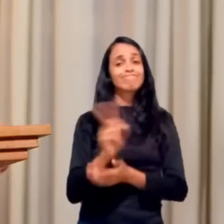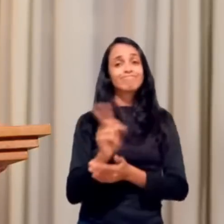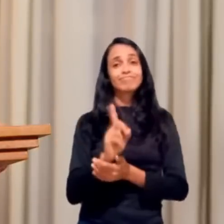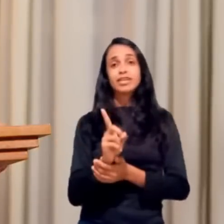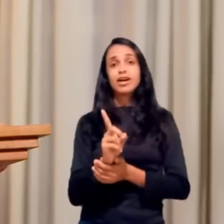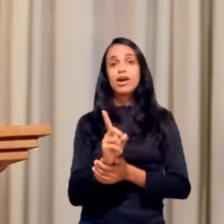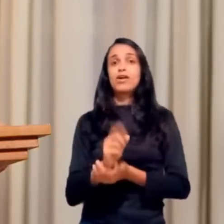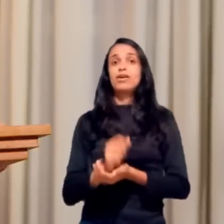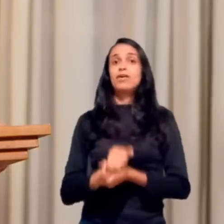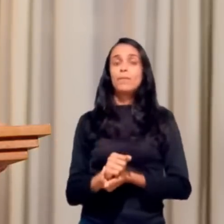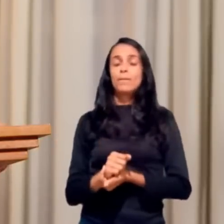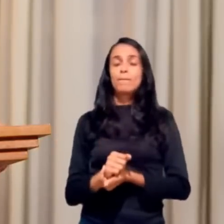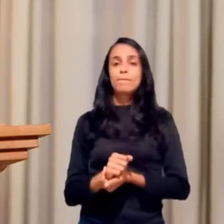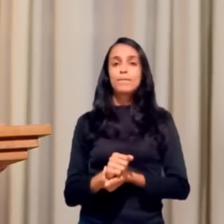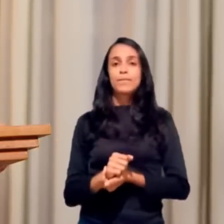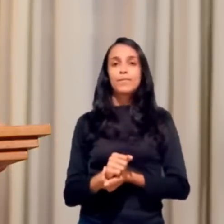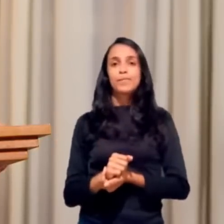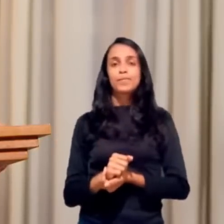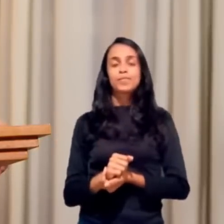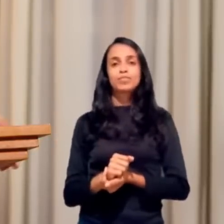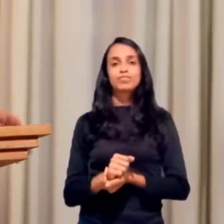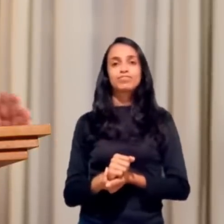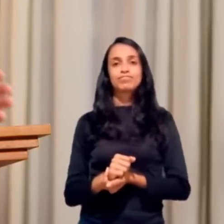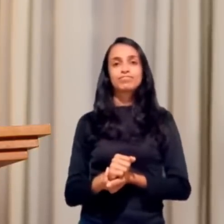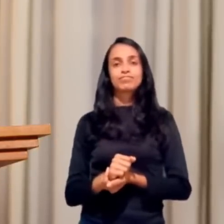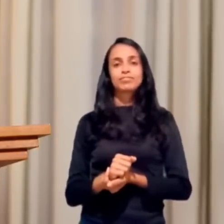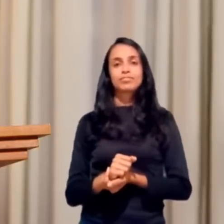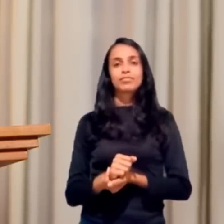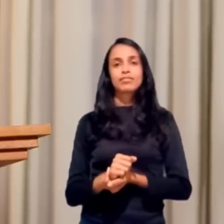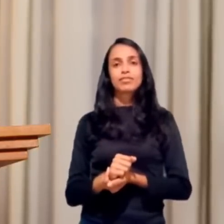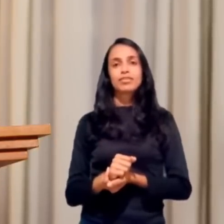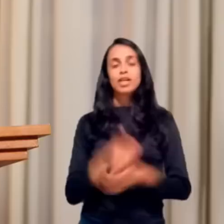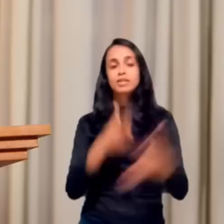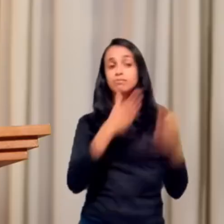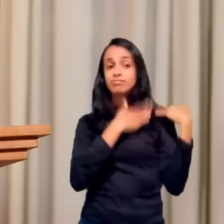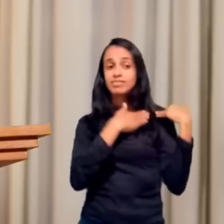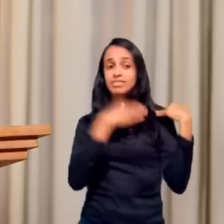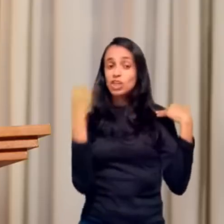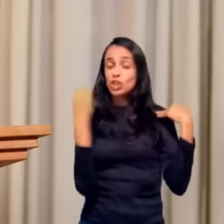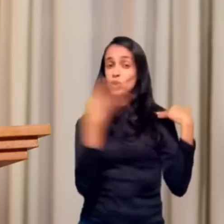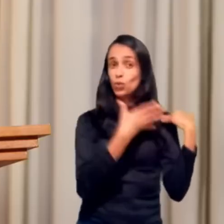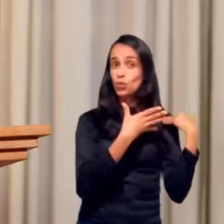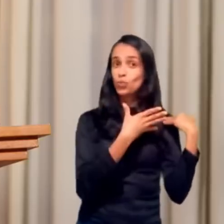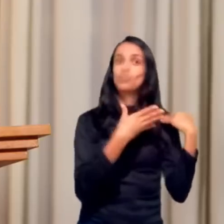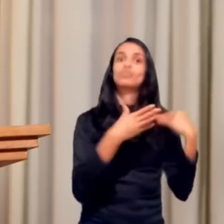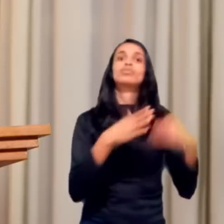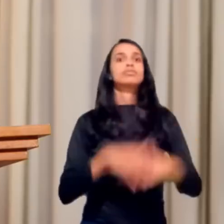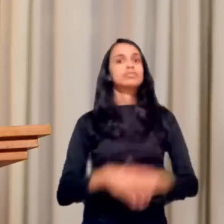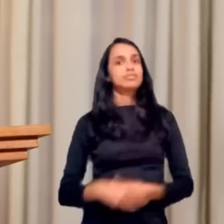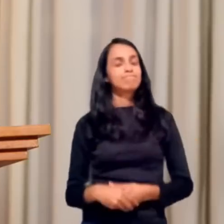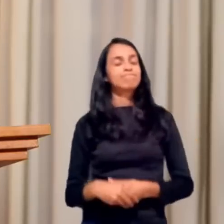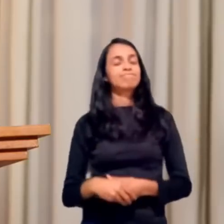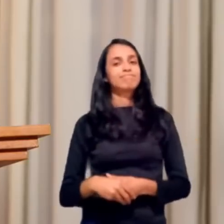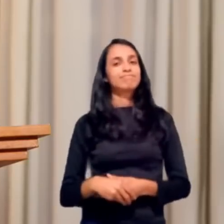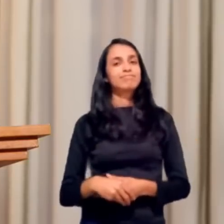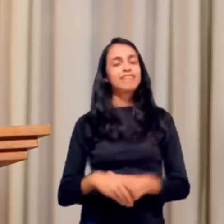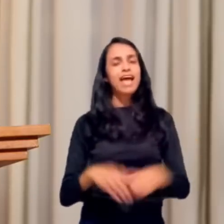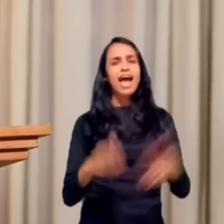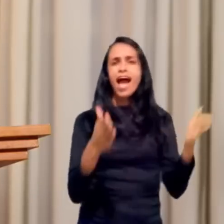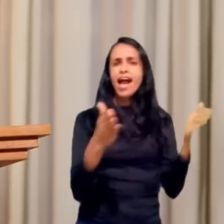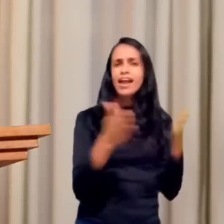nova. E então, aquele momento de angústia,